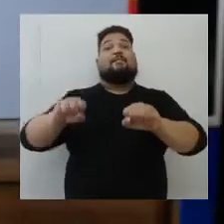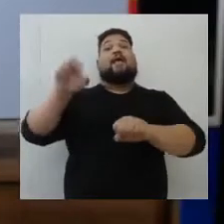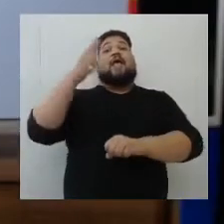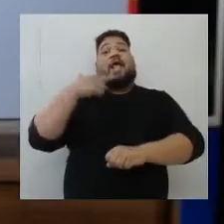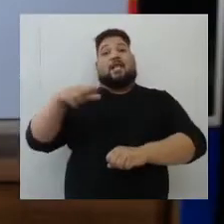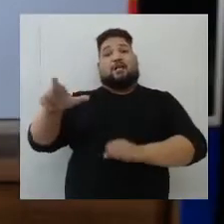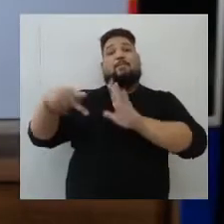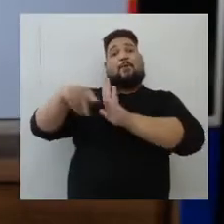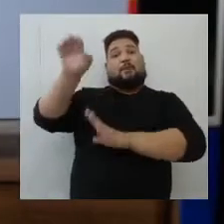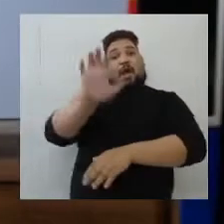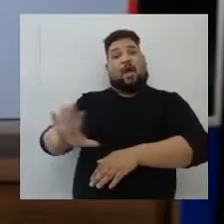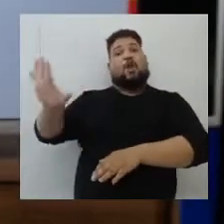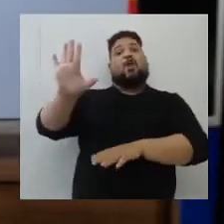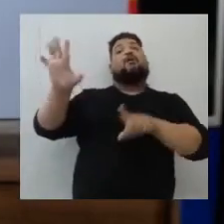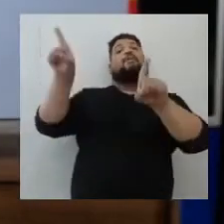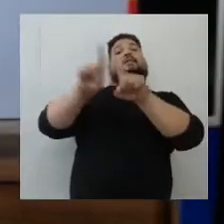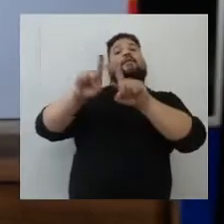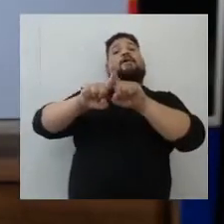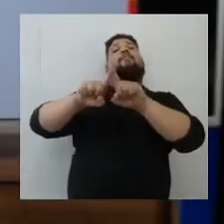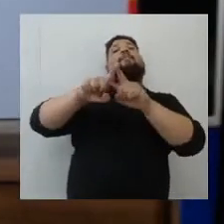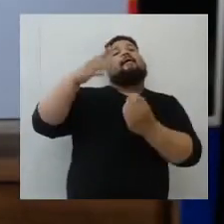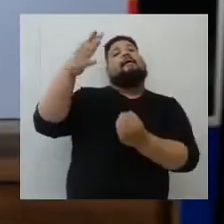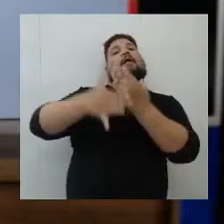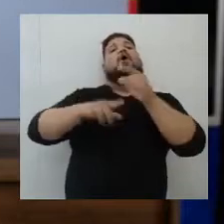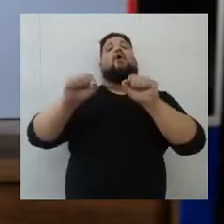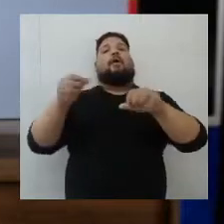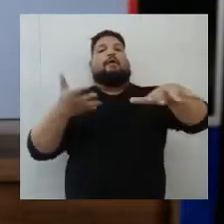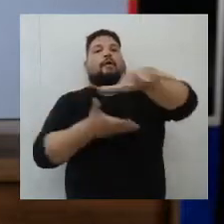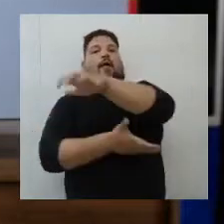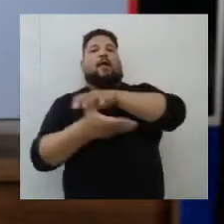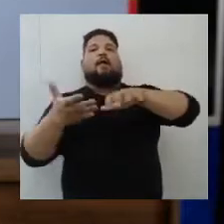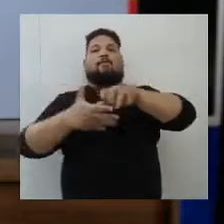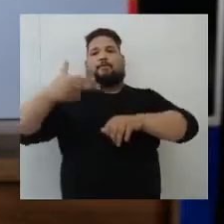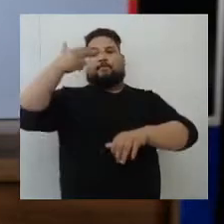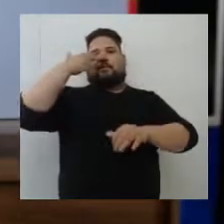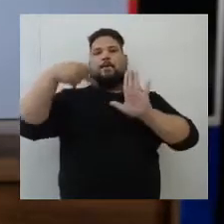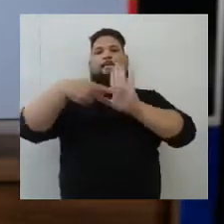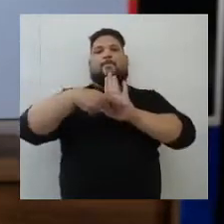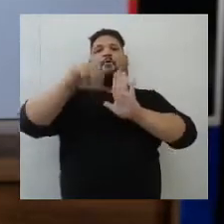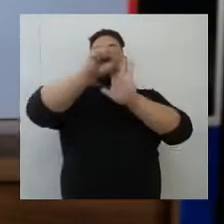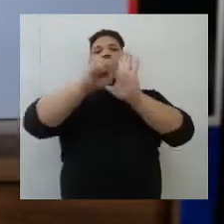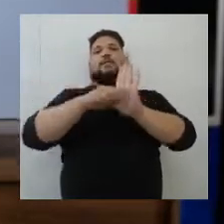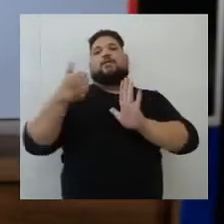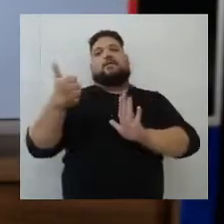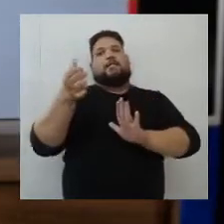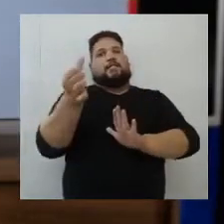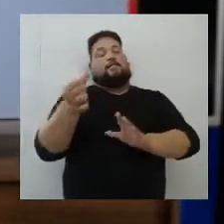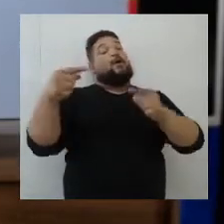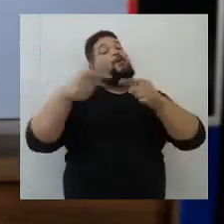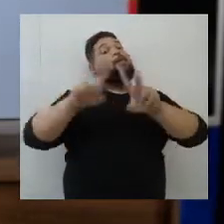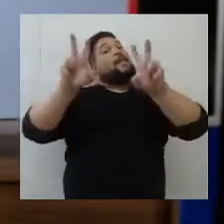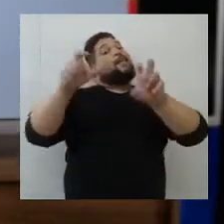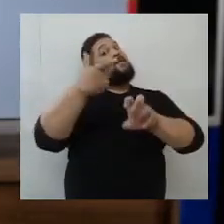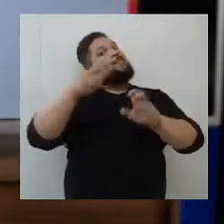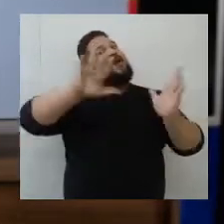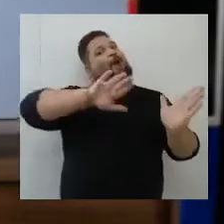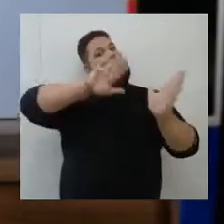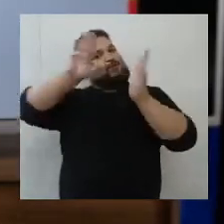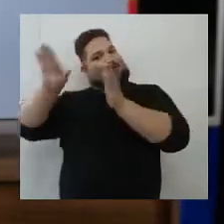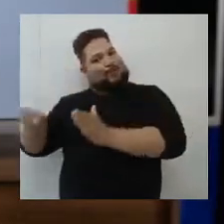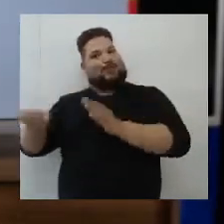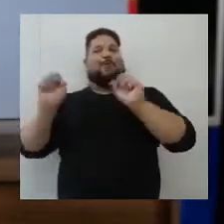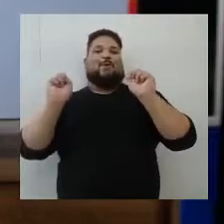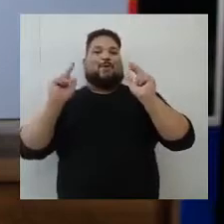vai culminar com a reforma protestante do século XVI. Mas isso também é uma outra história.